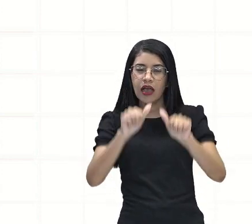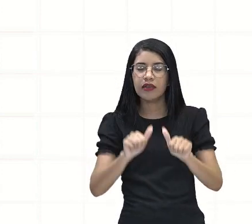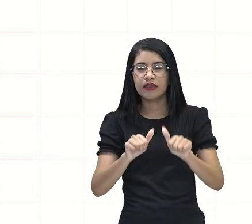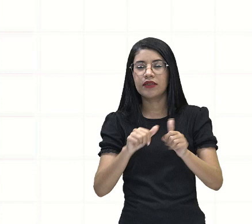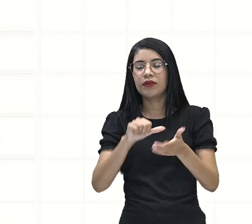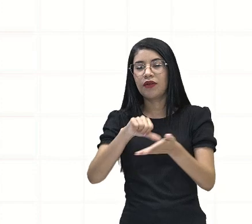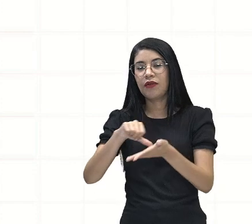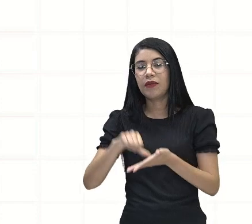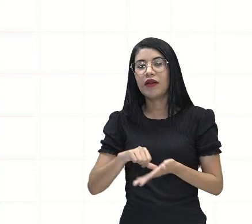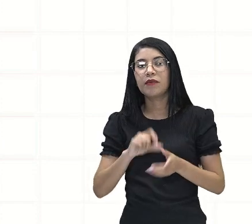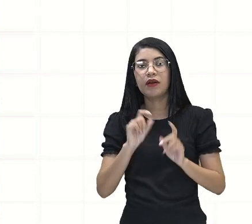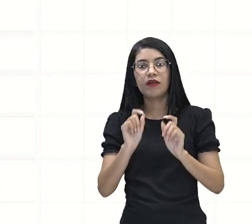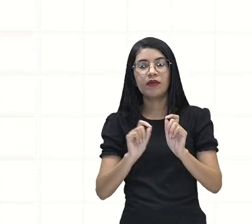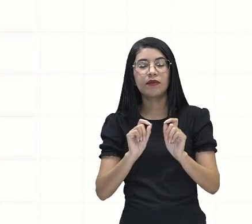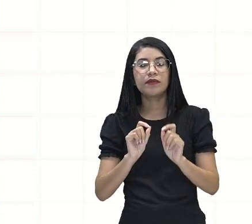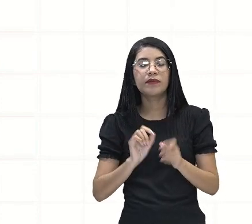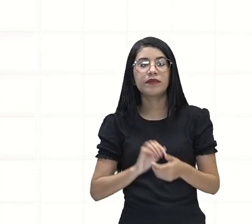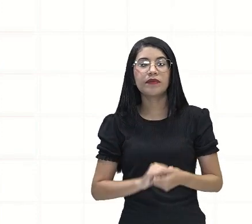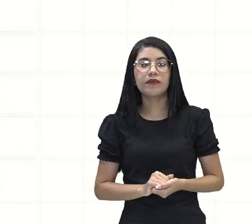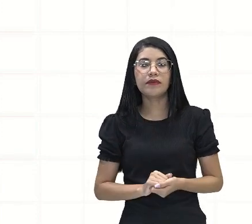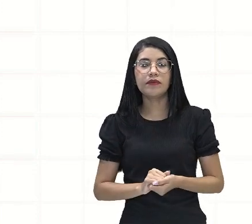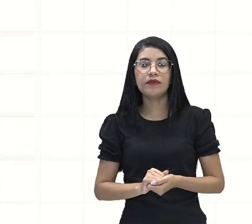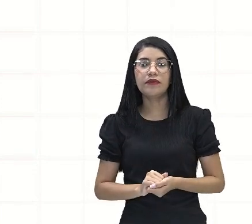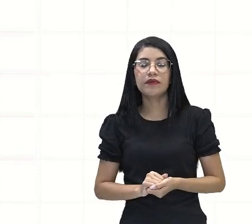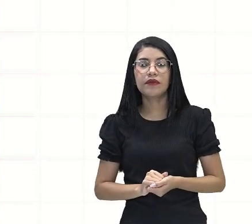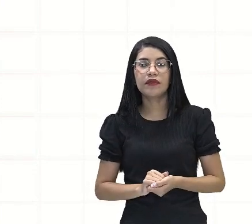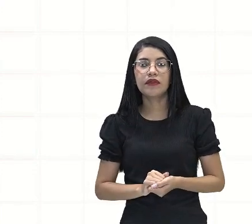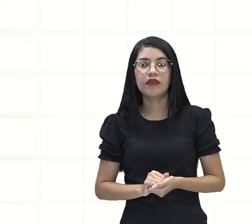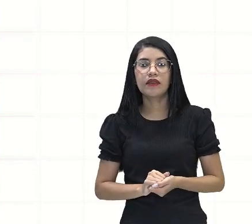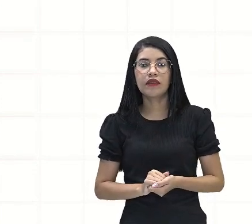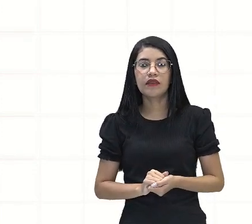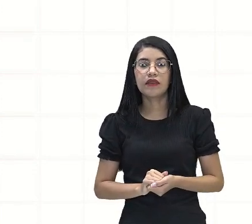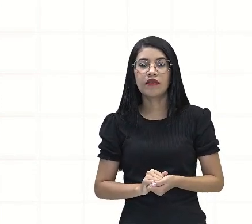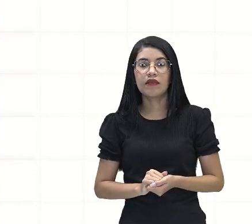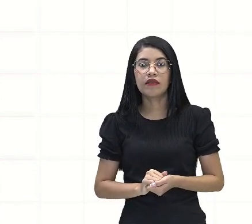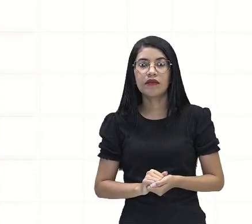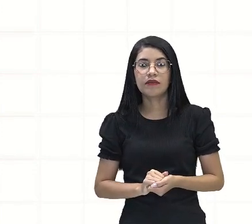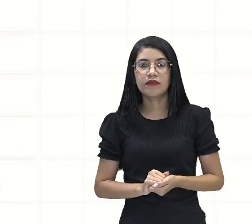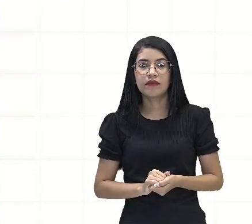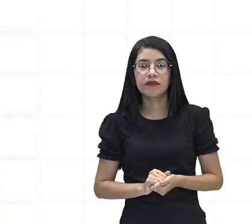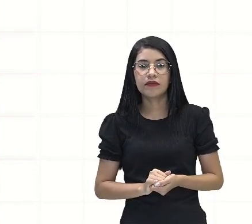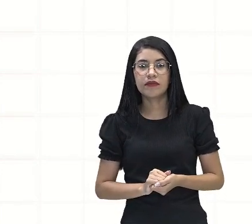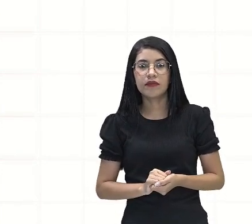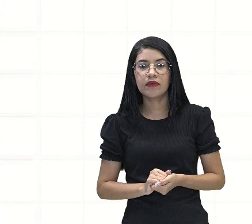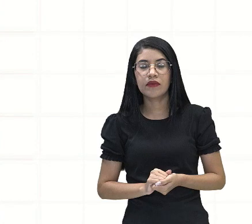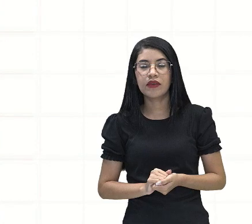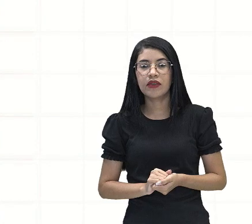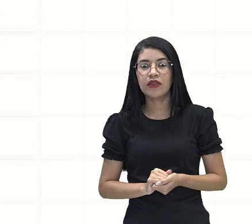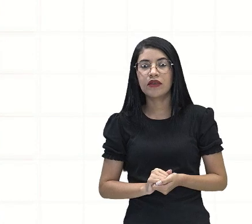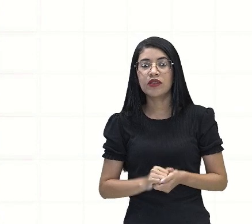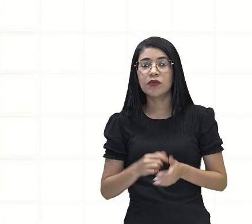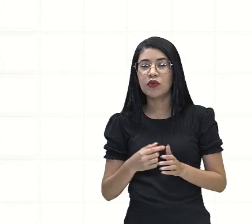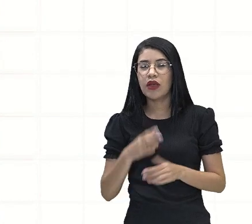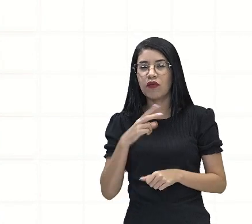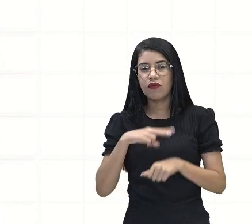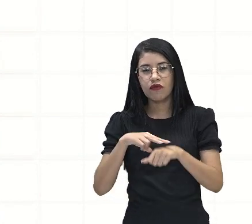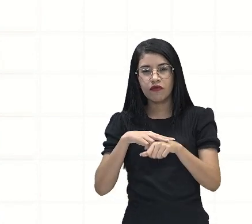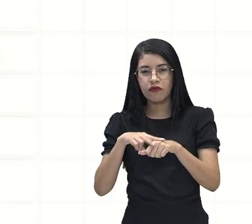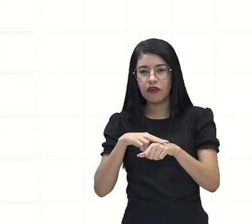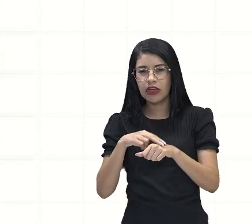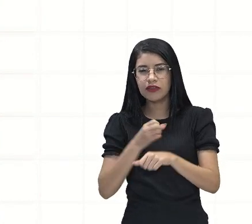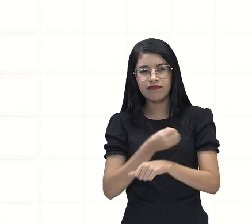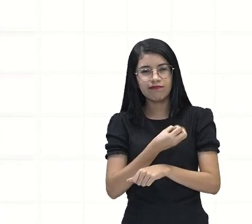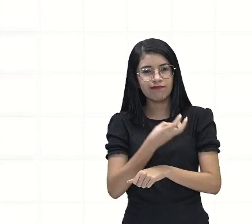as as as colunas aqui ó em destaque na cor verde nós temos várias